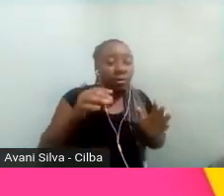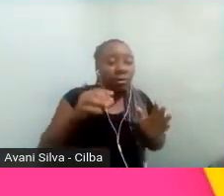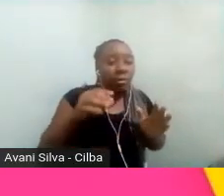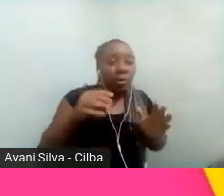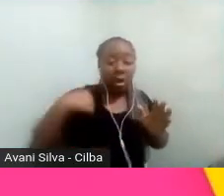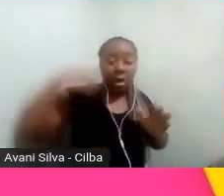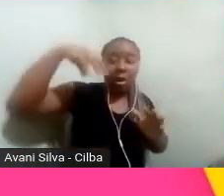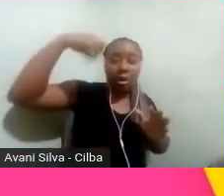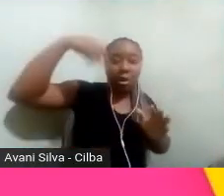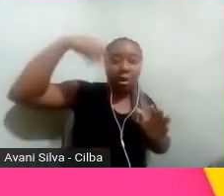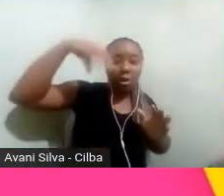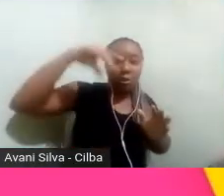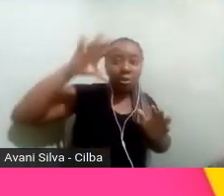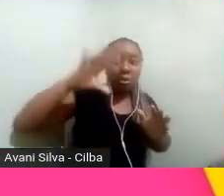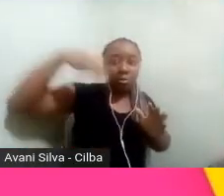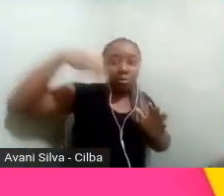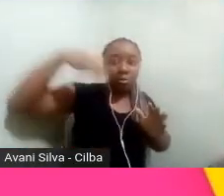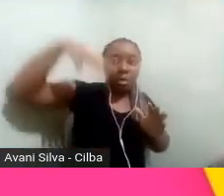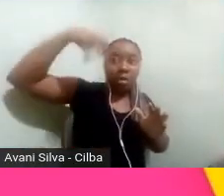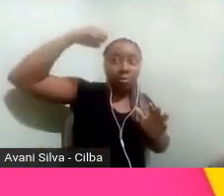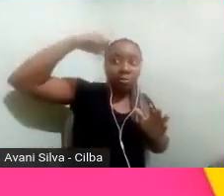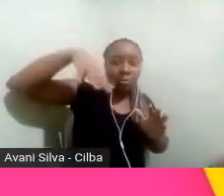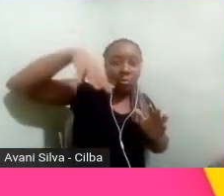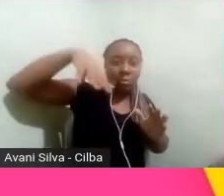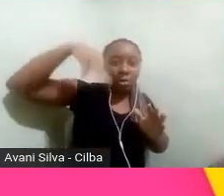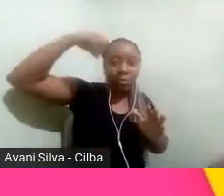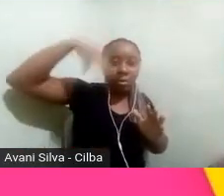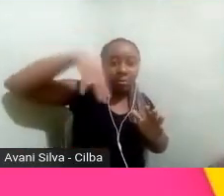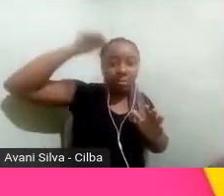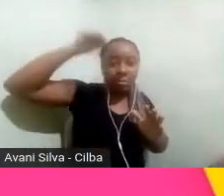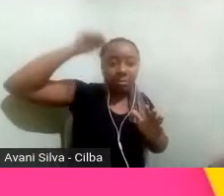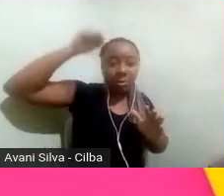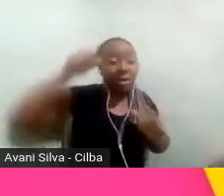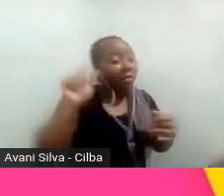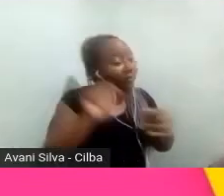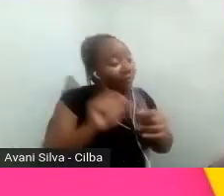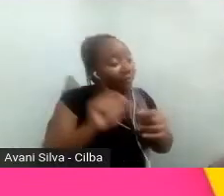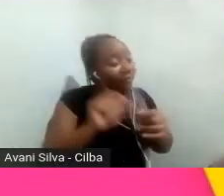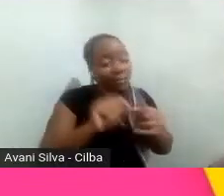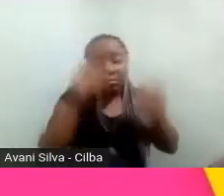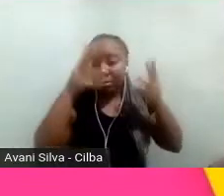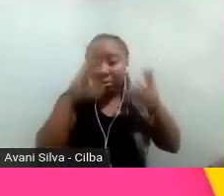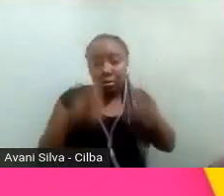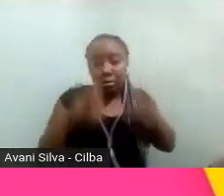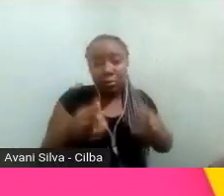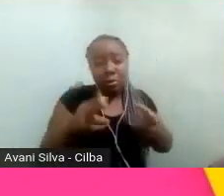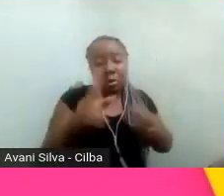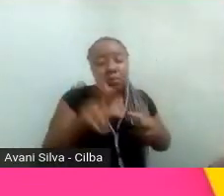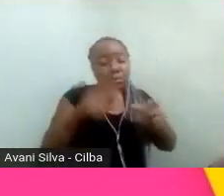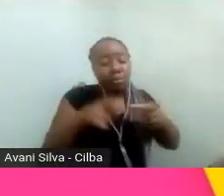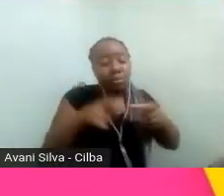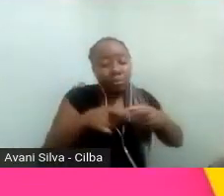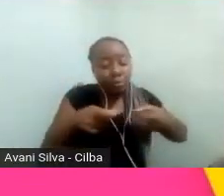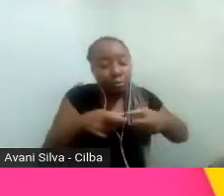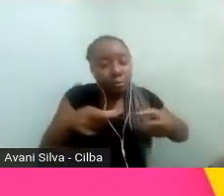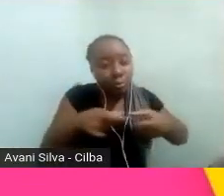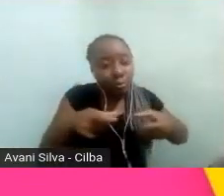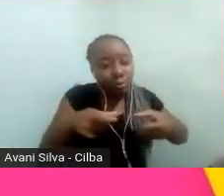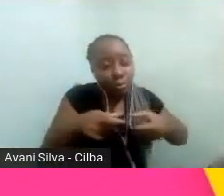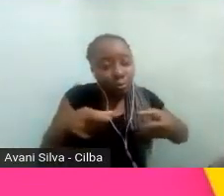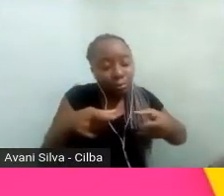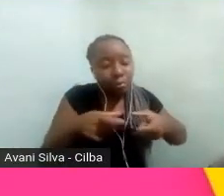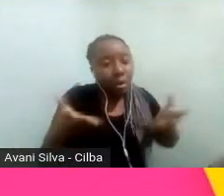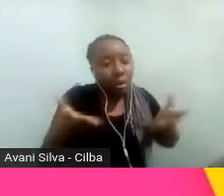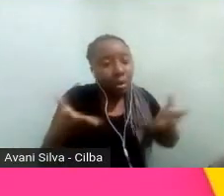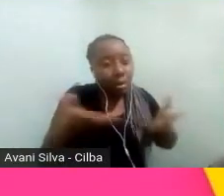e apagando uma luz. Eu vou fazer a mesma coisa usando o Arduino agora. Então, eu